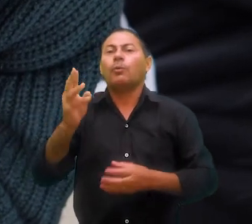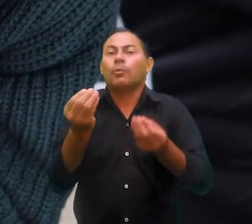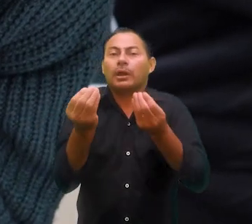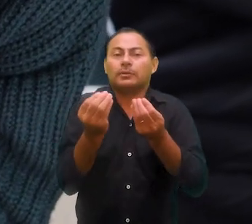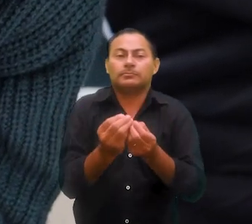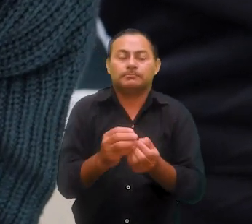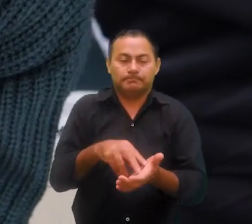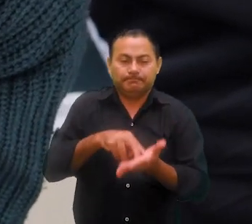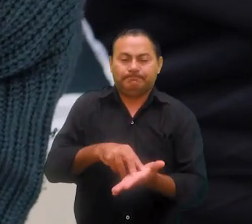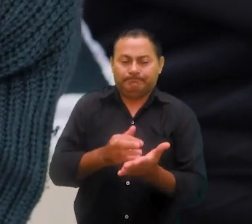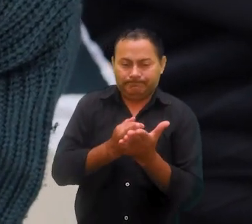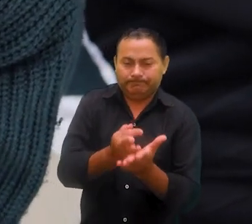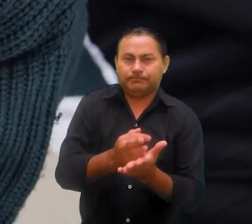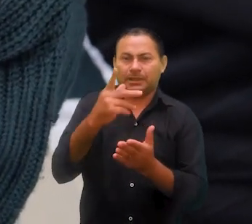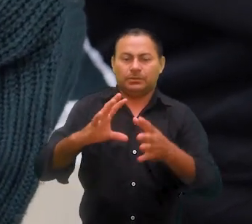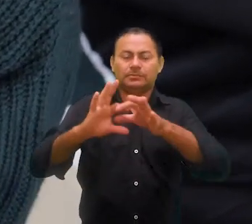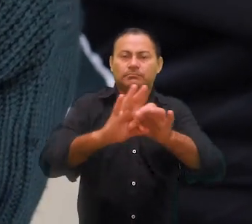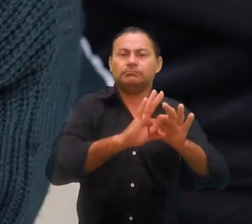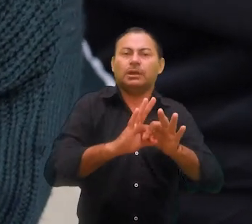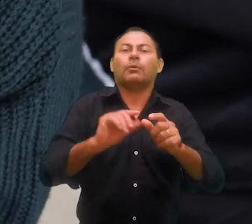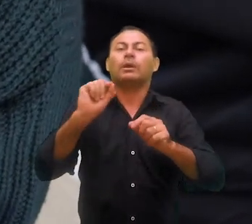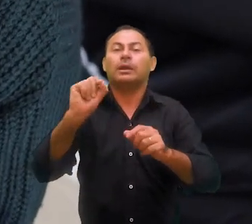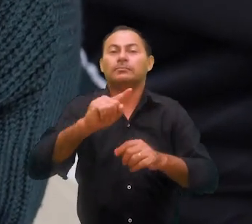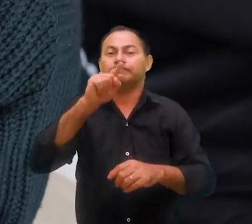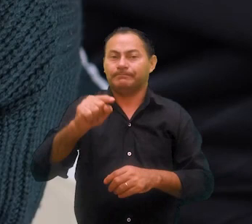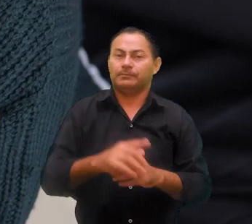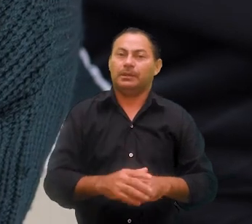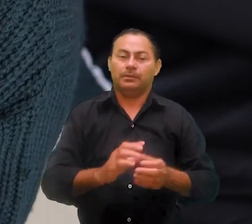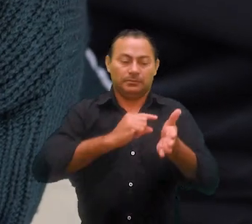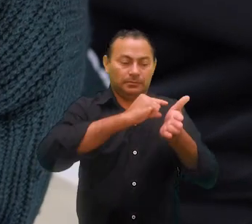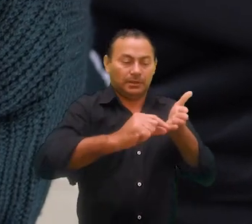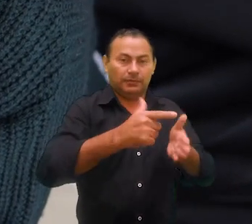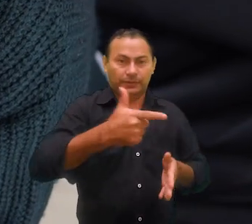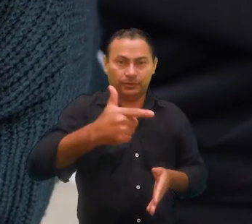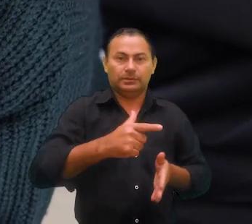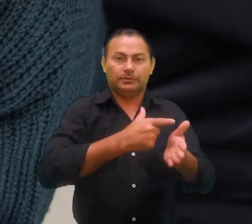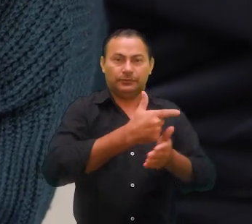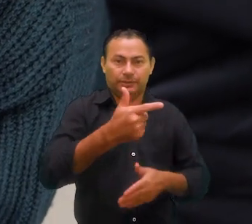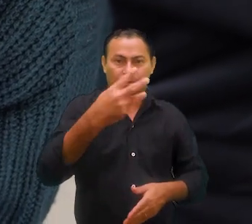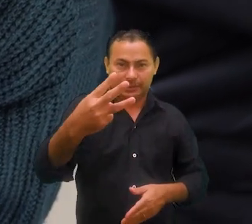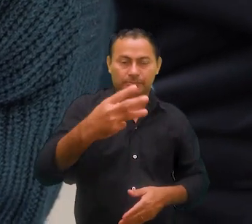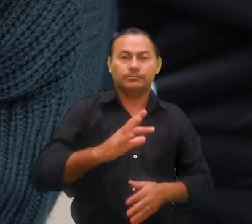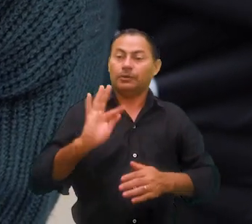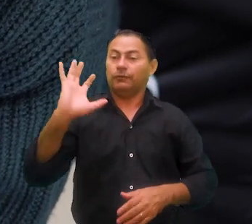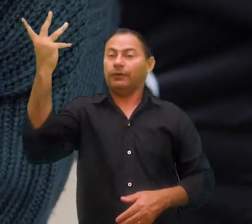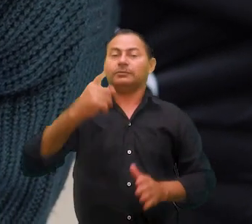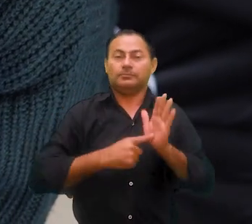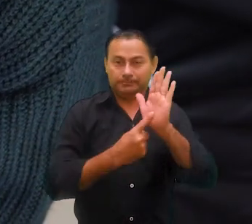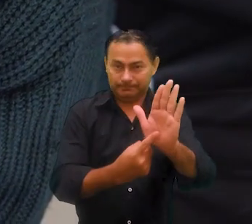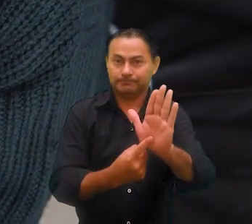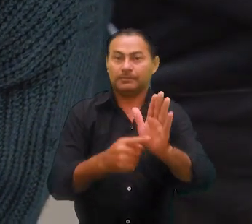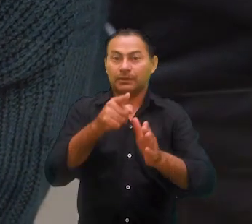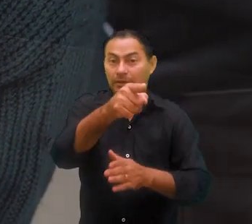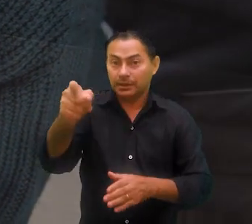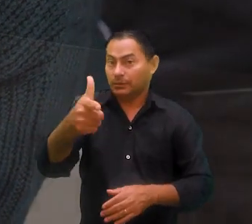dias? Ou com quem estão firmadas as suas alianças? Isso tem a ver com os versículos 22 e 23, nos quais os